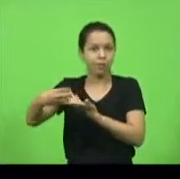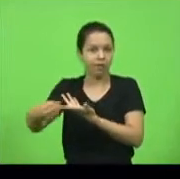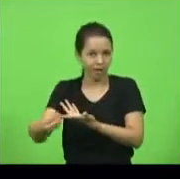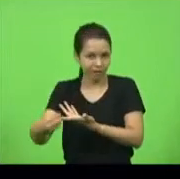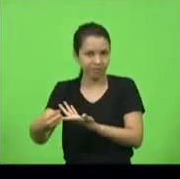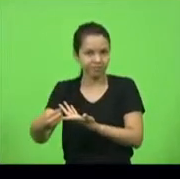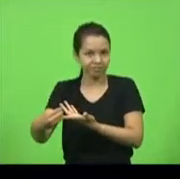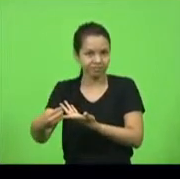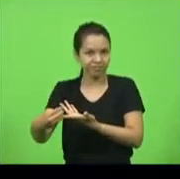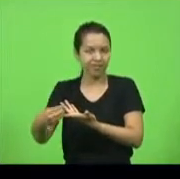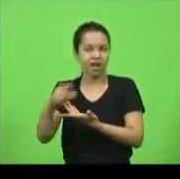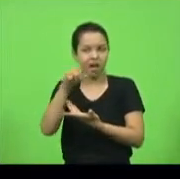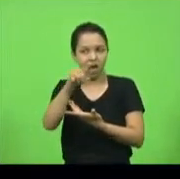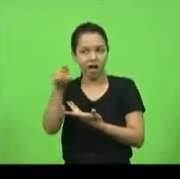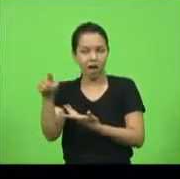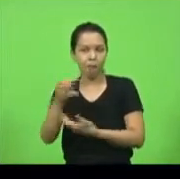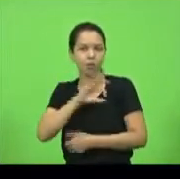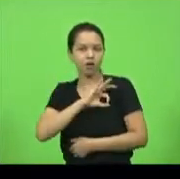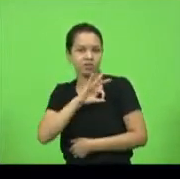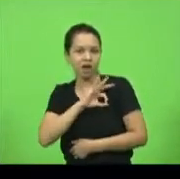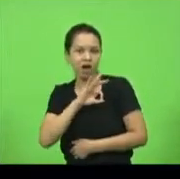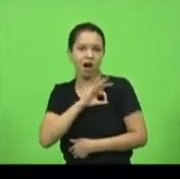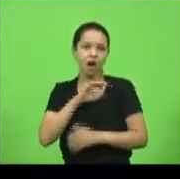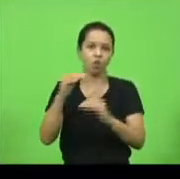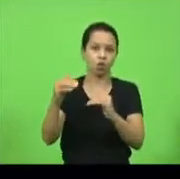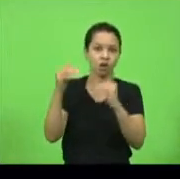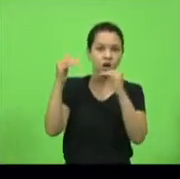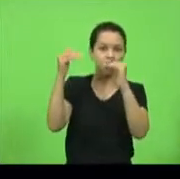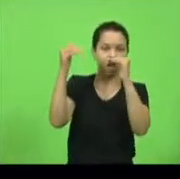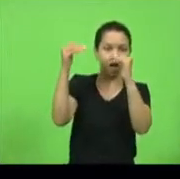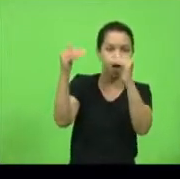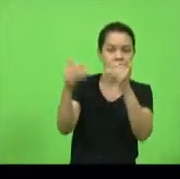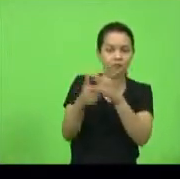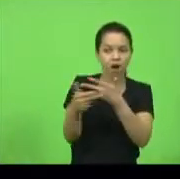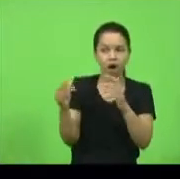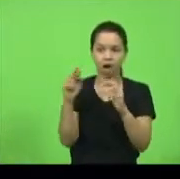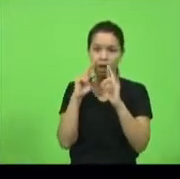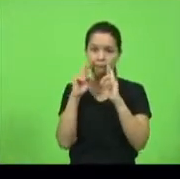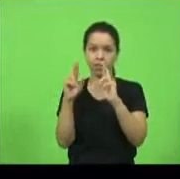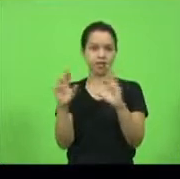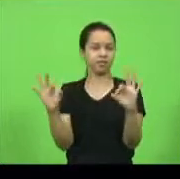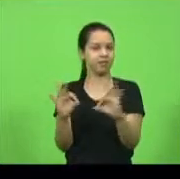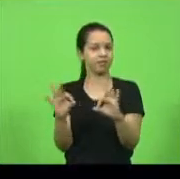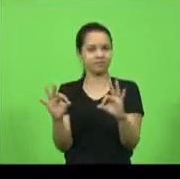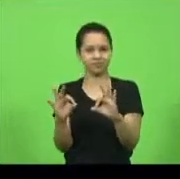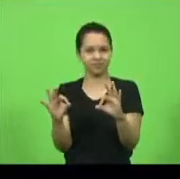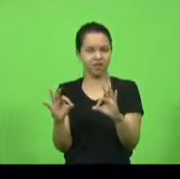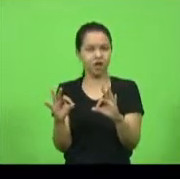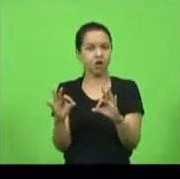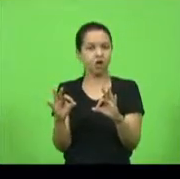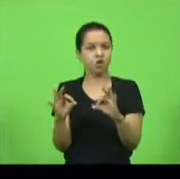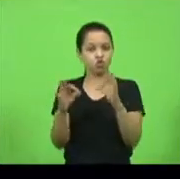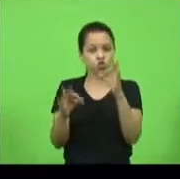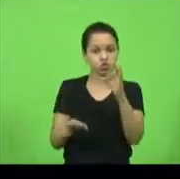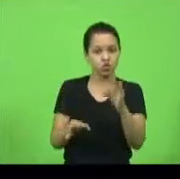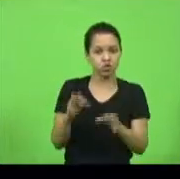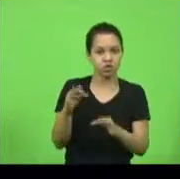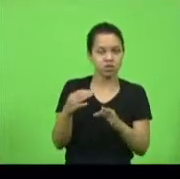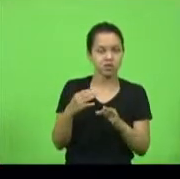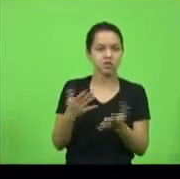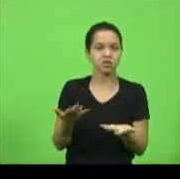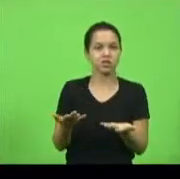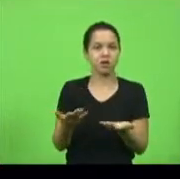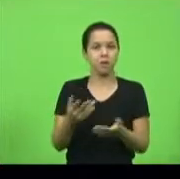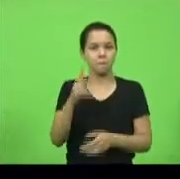não respeitar mais policial, autoridade policial, passe a não respeitar mais juiz, passe a não respeitar mais o padre, o pastor,